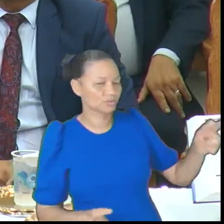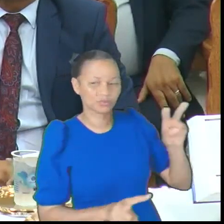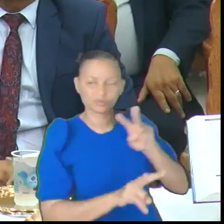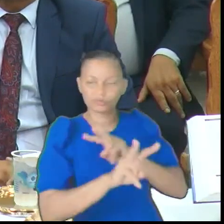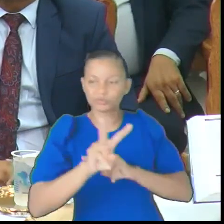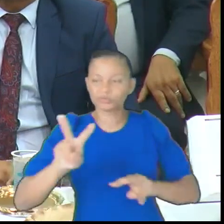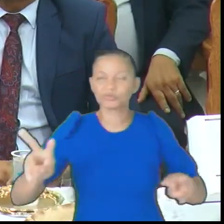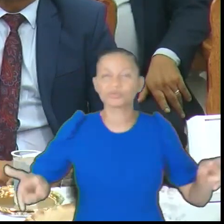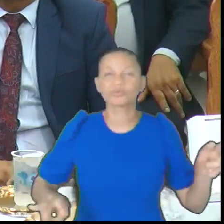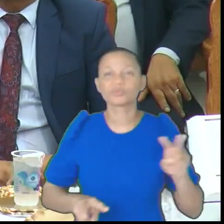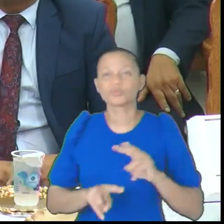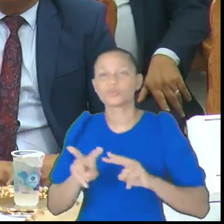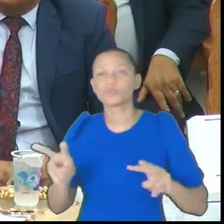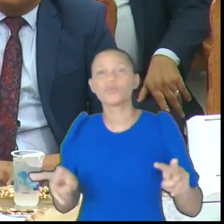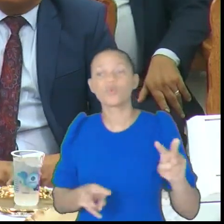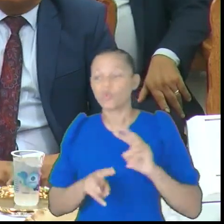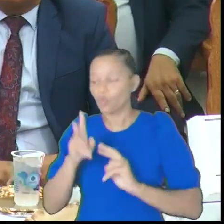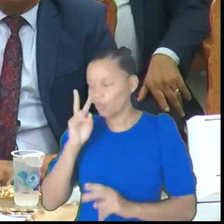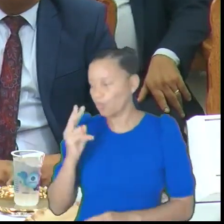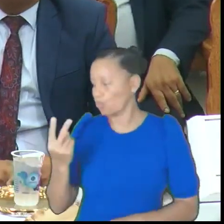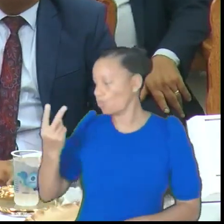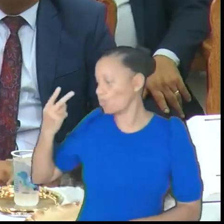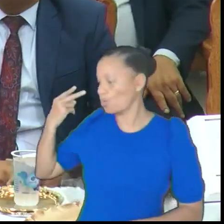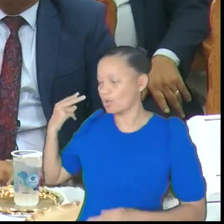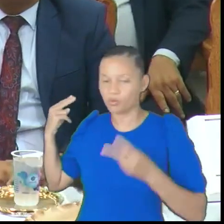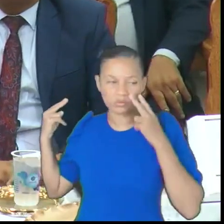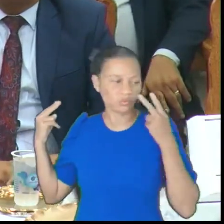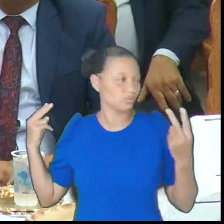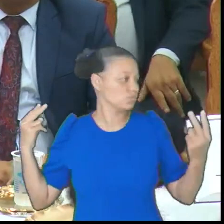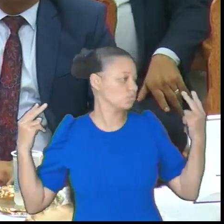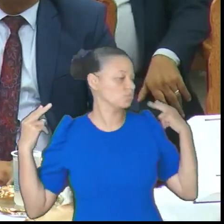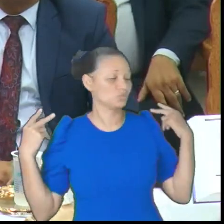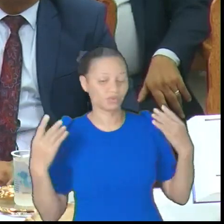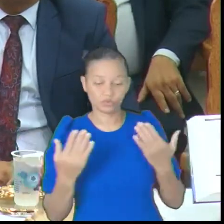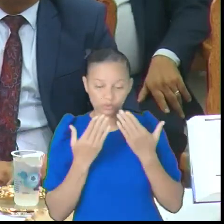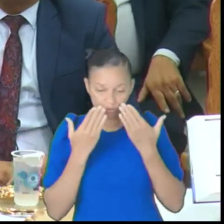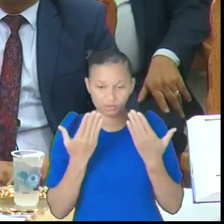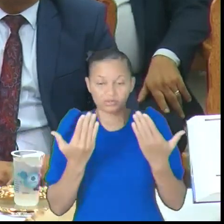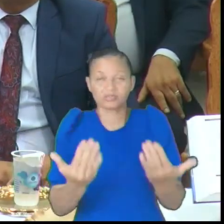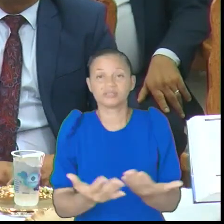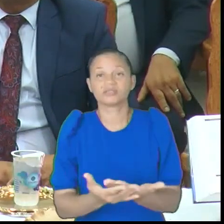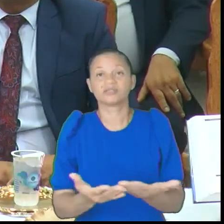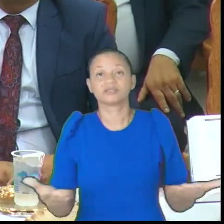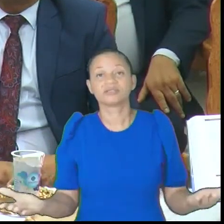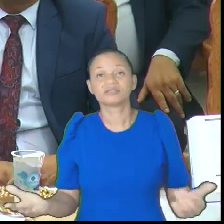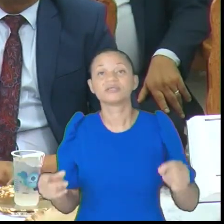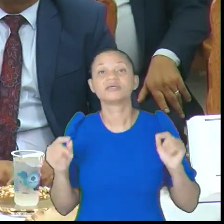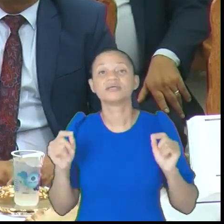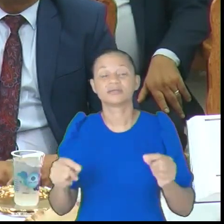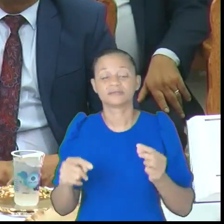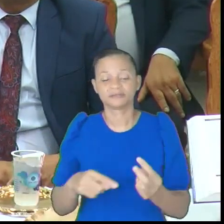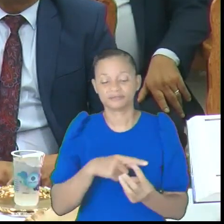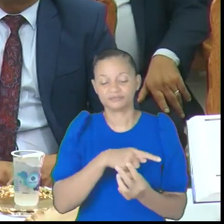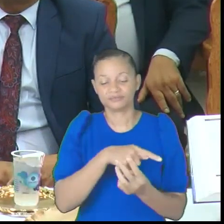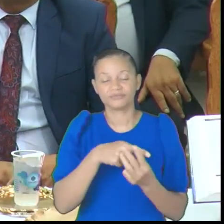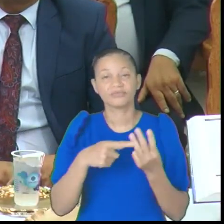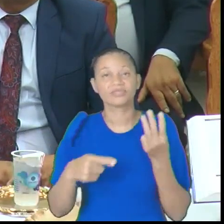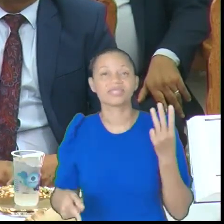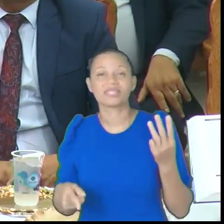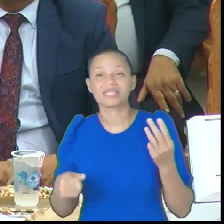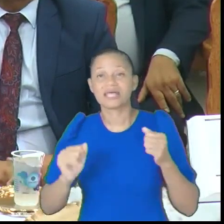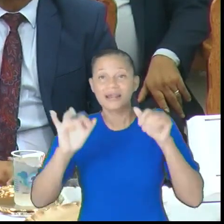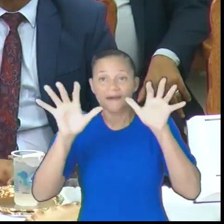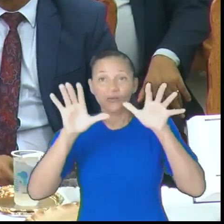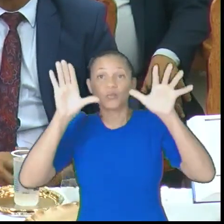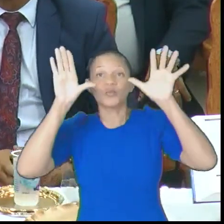interno, olhando atrás e olhando à frente. São as 3